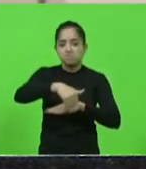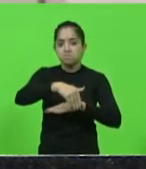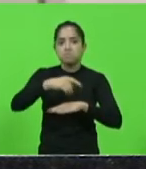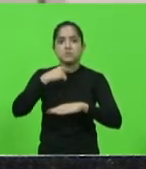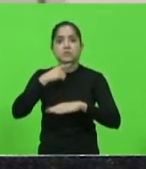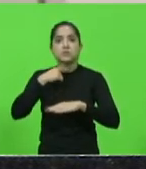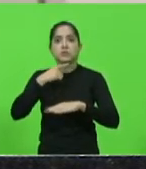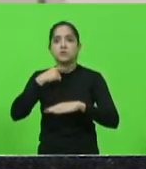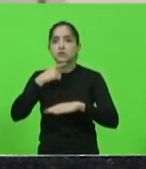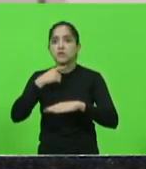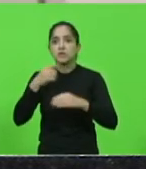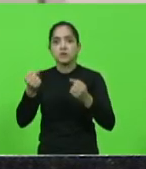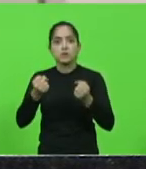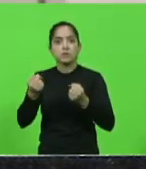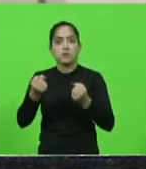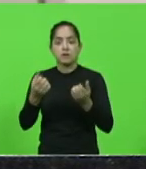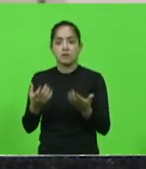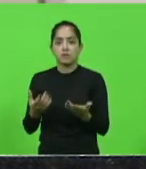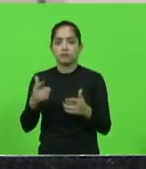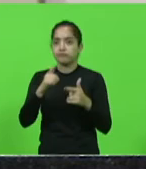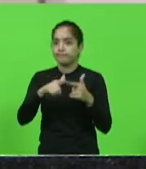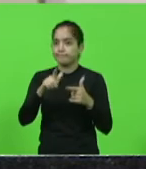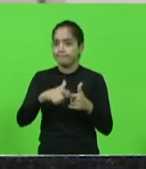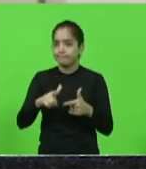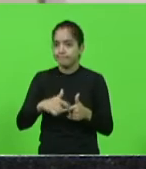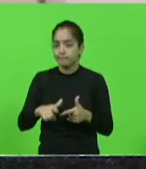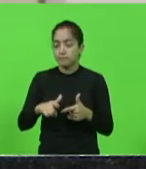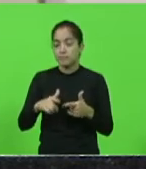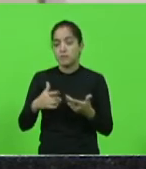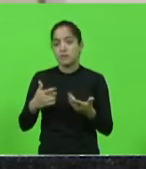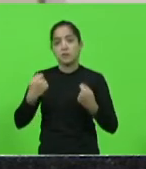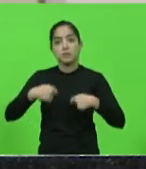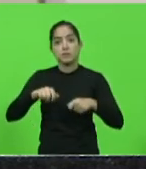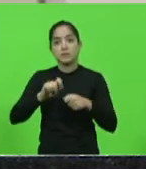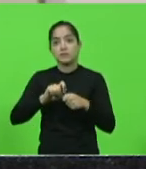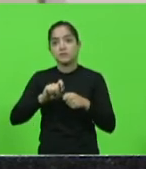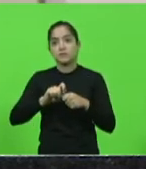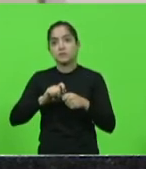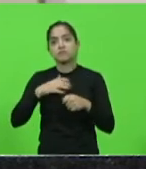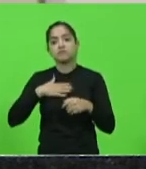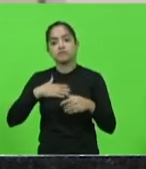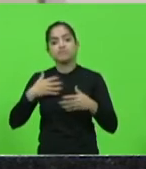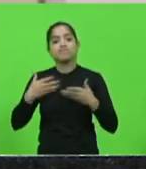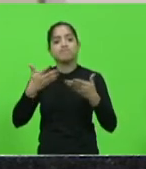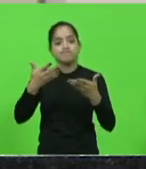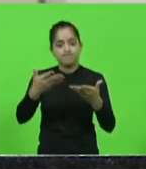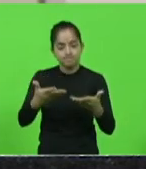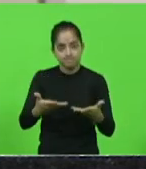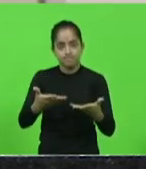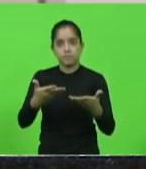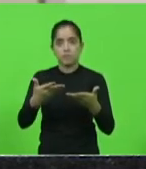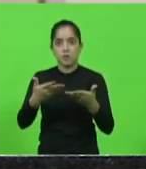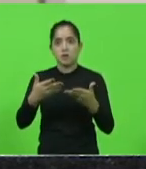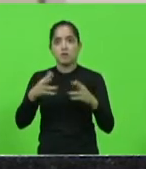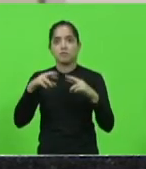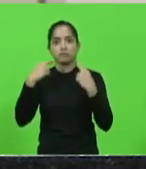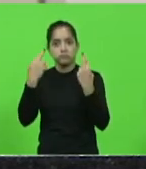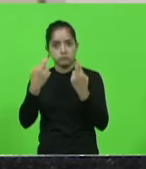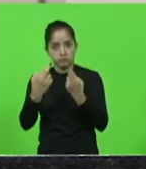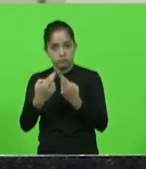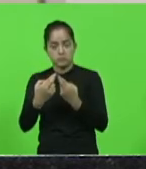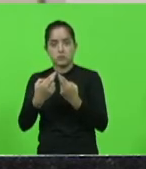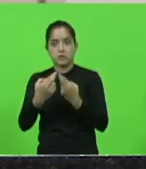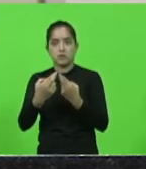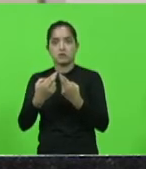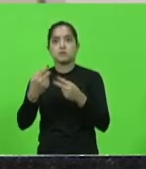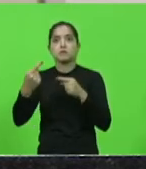pedaço. Então, alguma coisa a gente precisa fazer. Eu gostaria de me colocar à disposição para a gente levantar esse assunto numa próxima reunião. O ministro vem